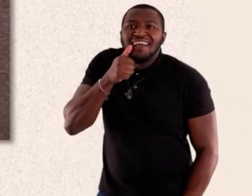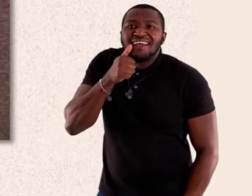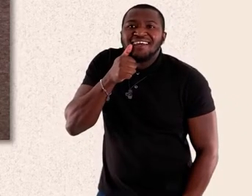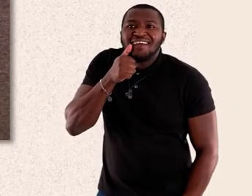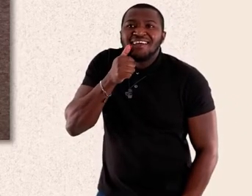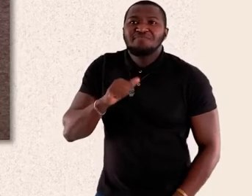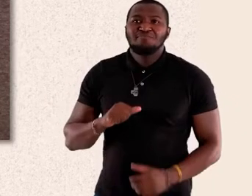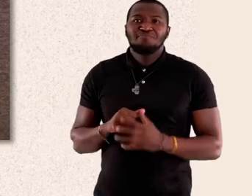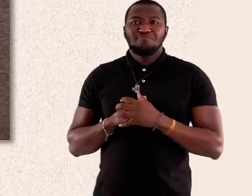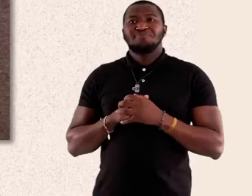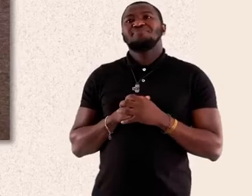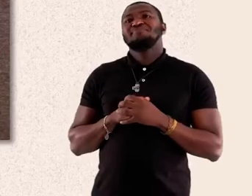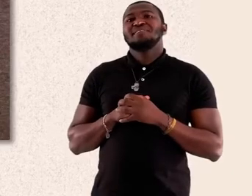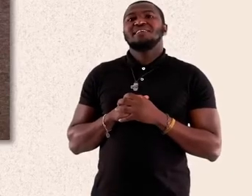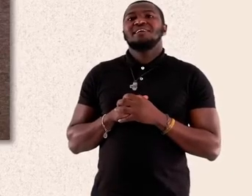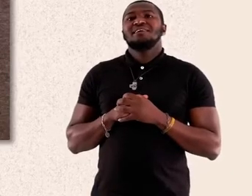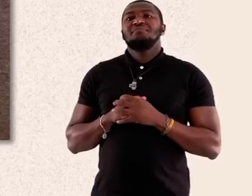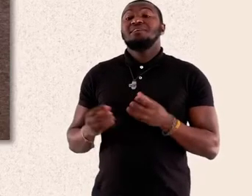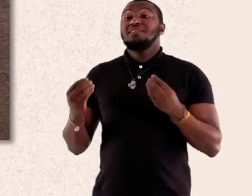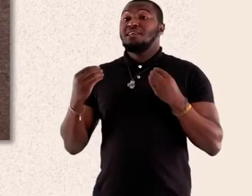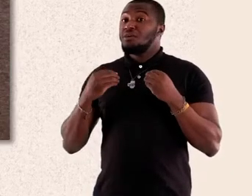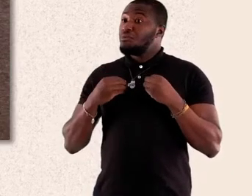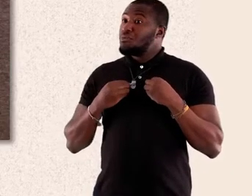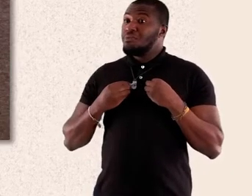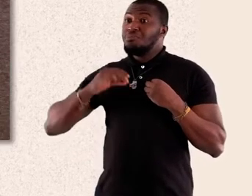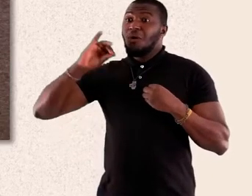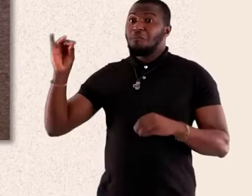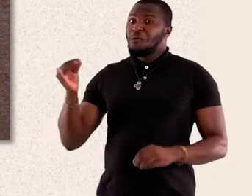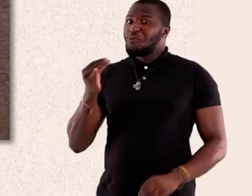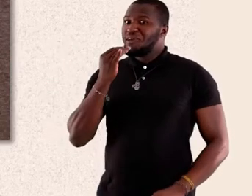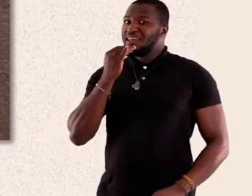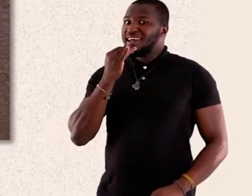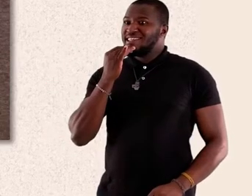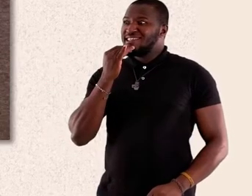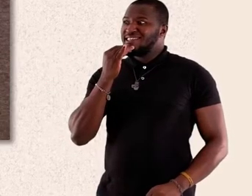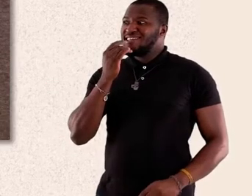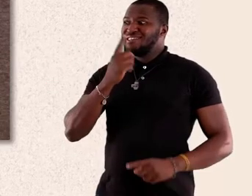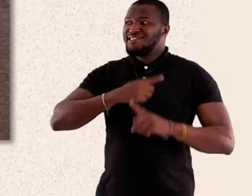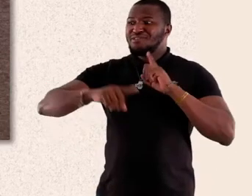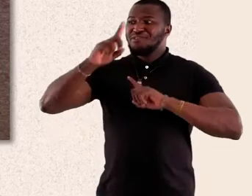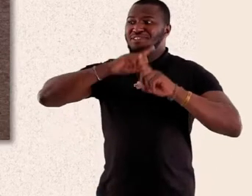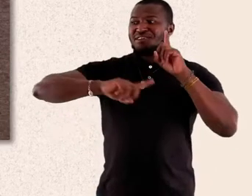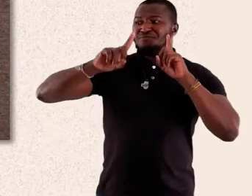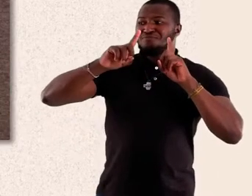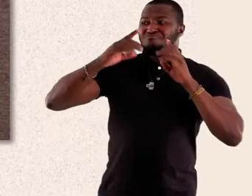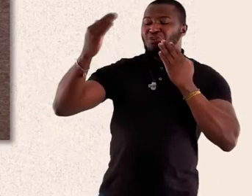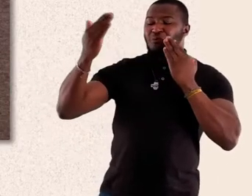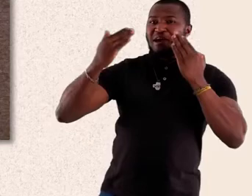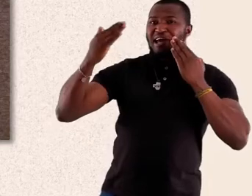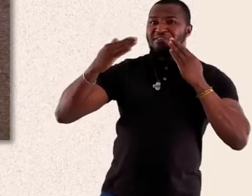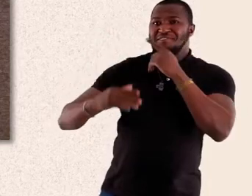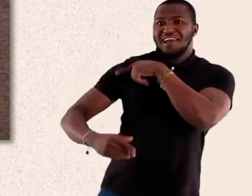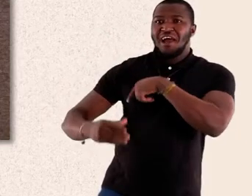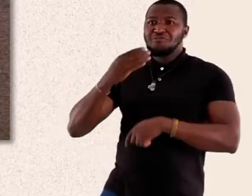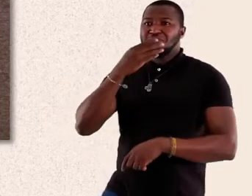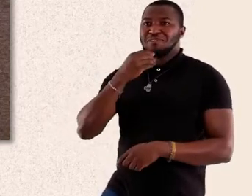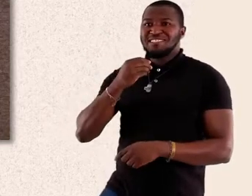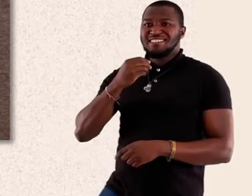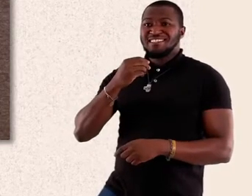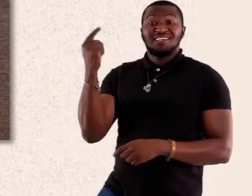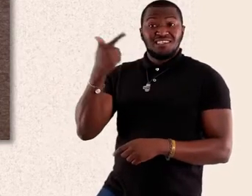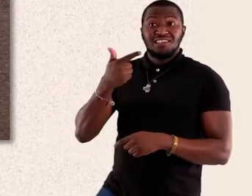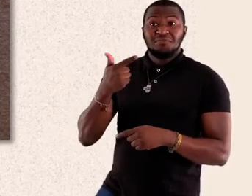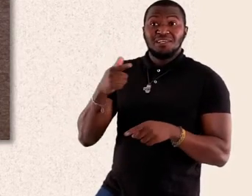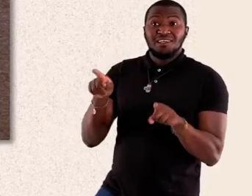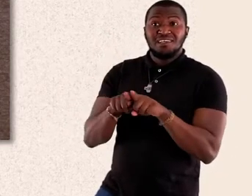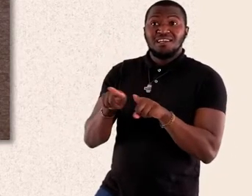sabem jogar então e garantir uma grande vantagem competitiva e segundo é que essa forma